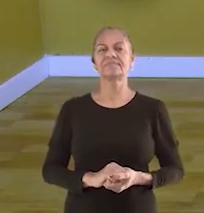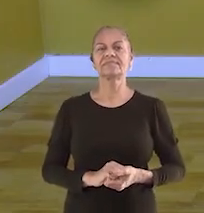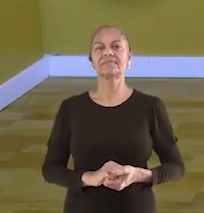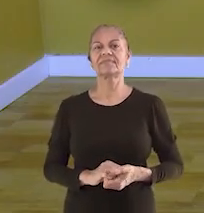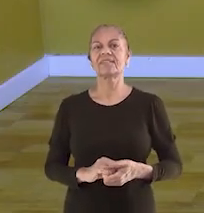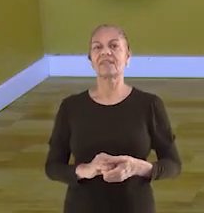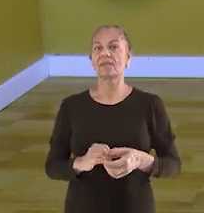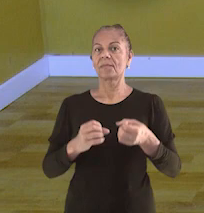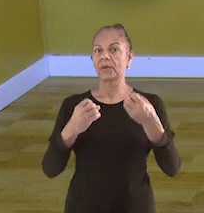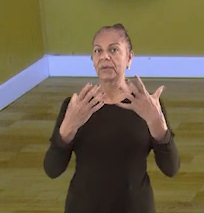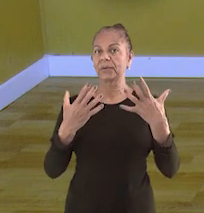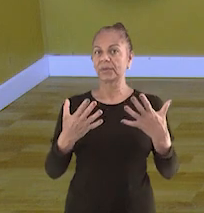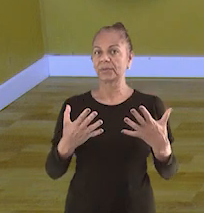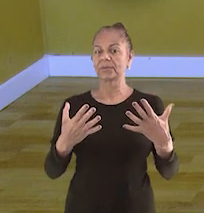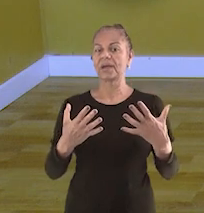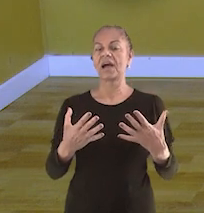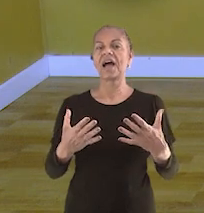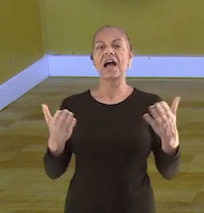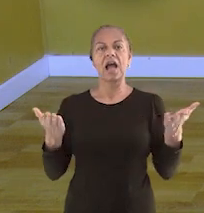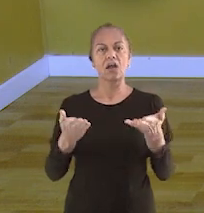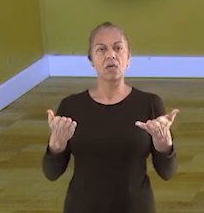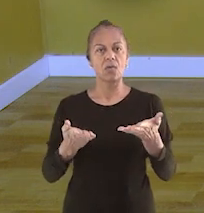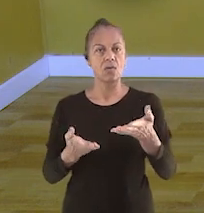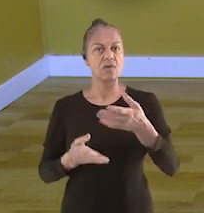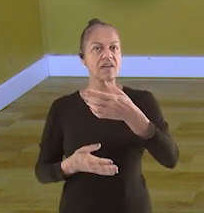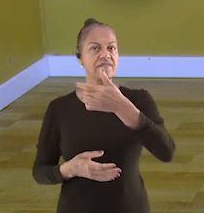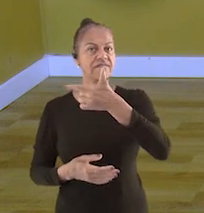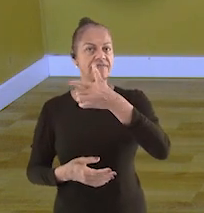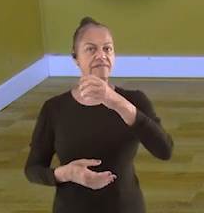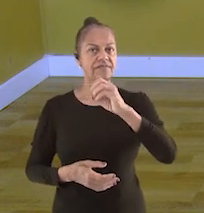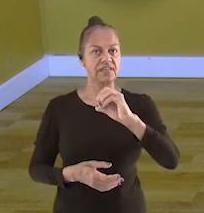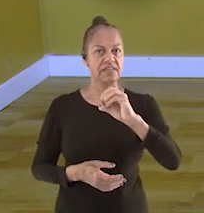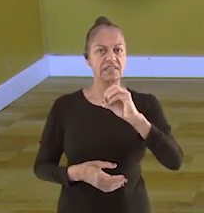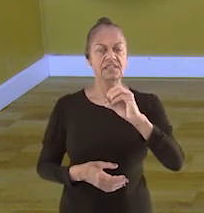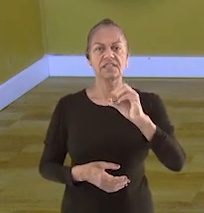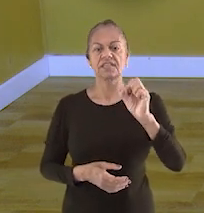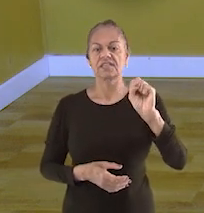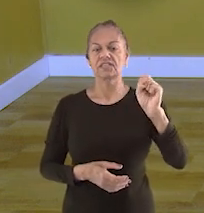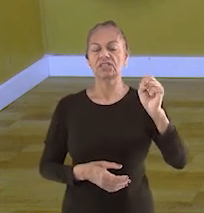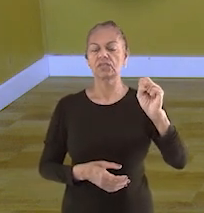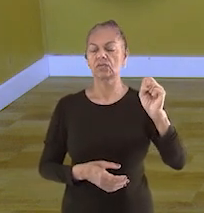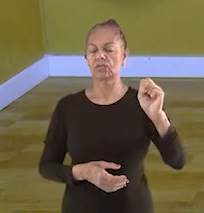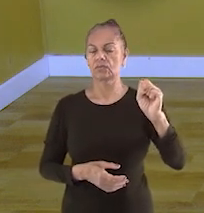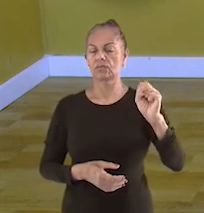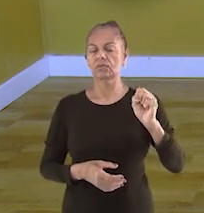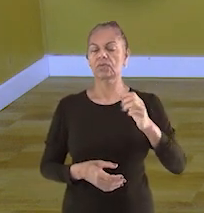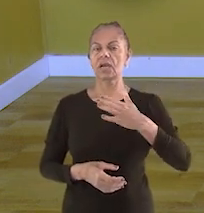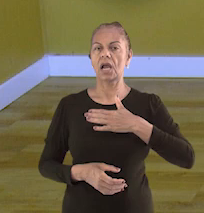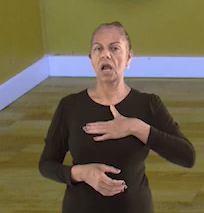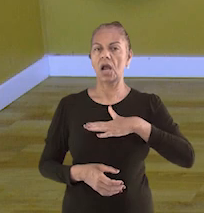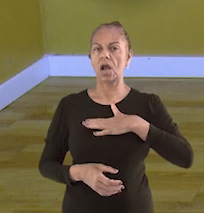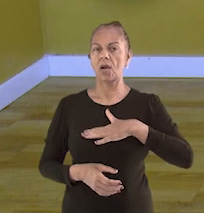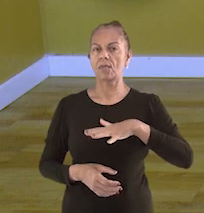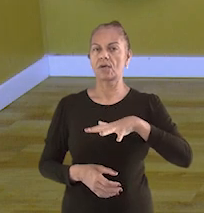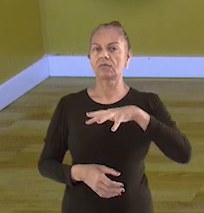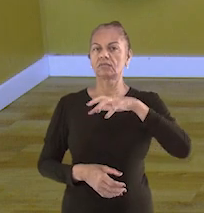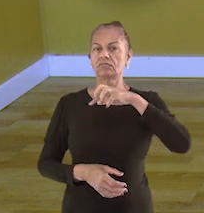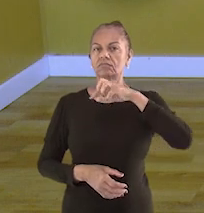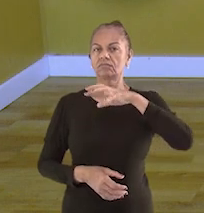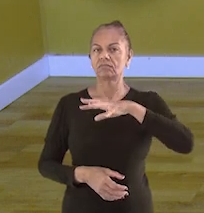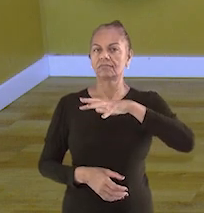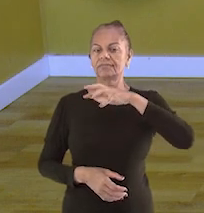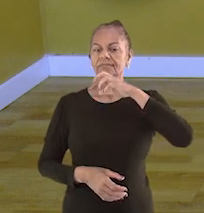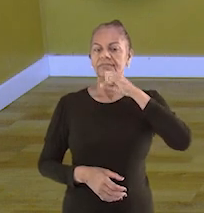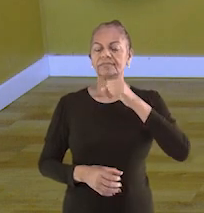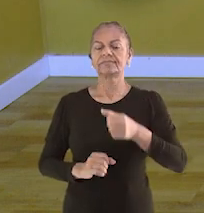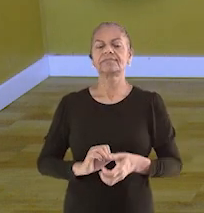Boa, 20 segundos para respirar. O próximo vai ser aqui, ó. Beleza? Então calma. Polichinelo